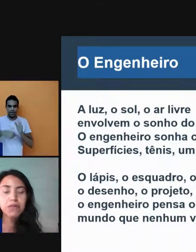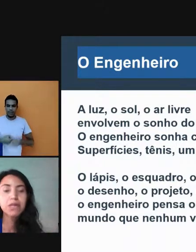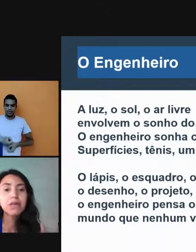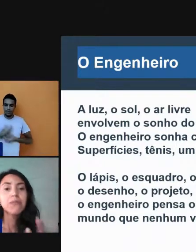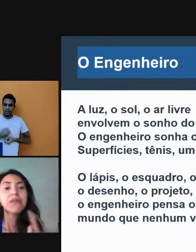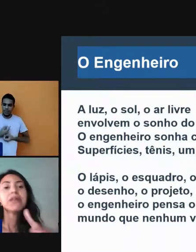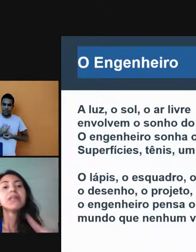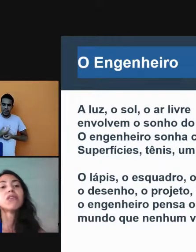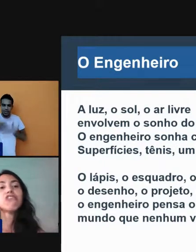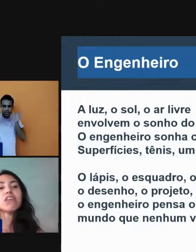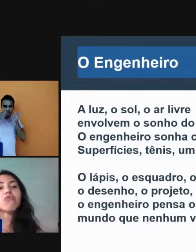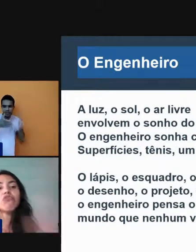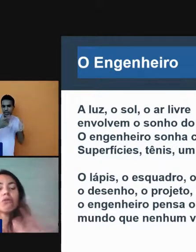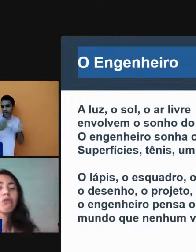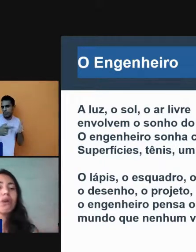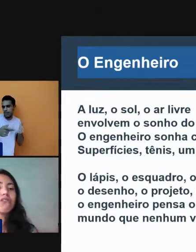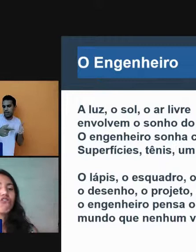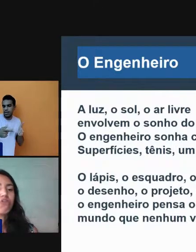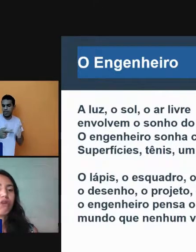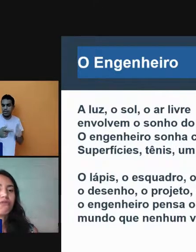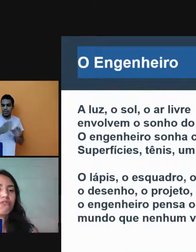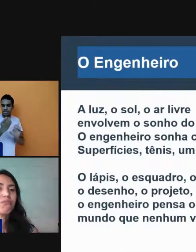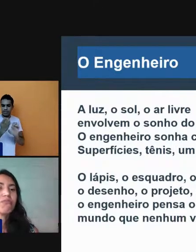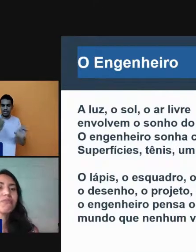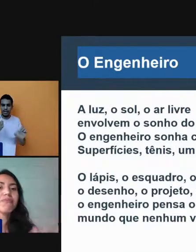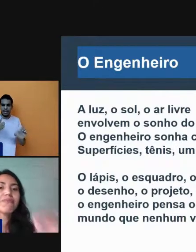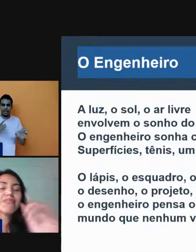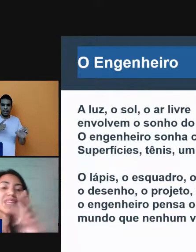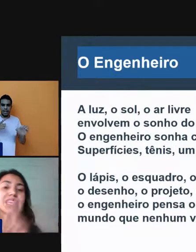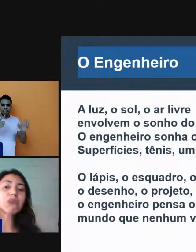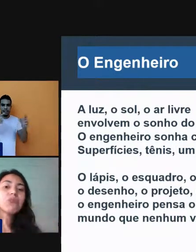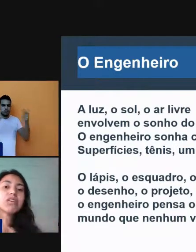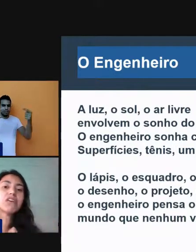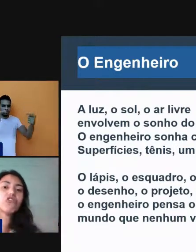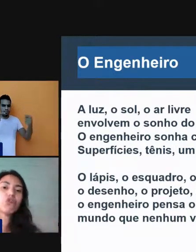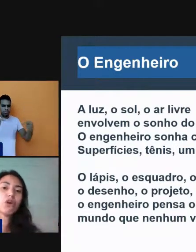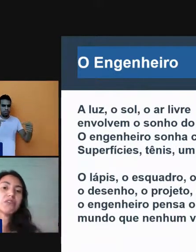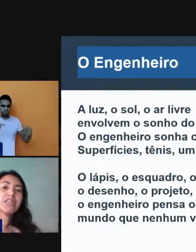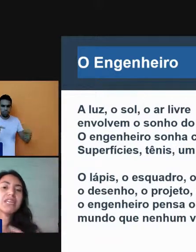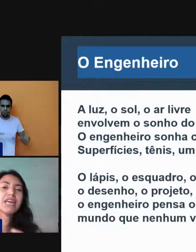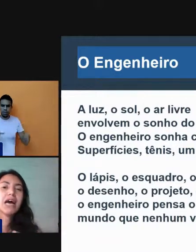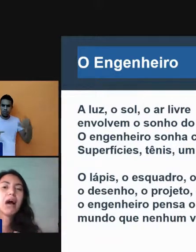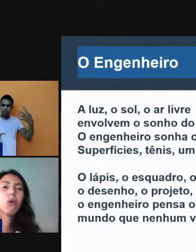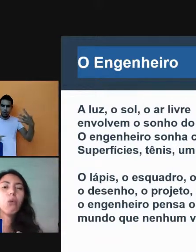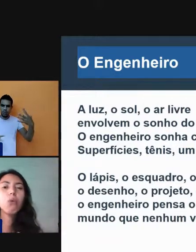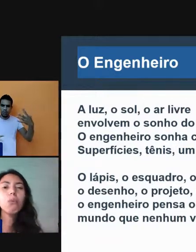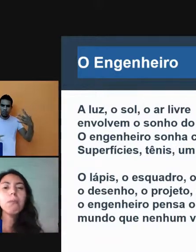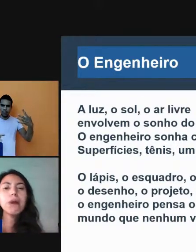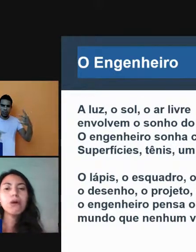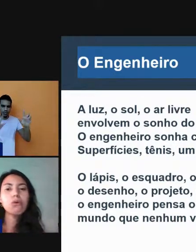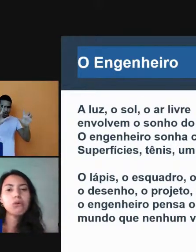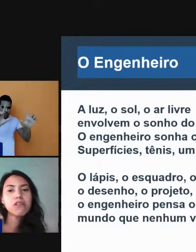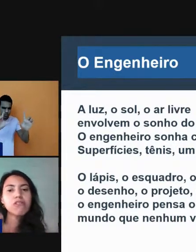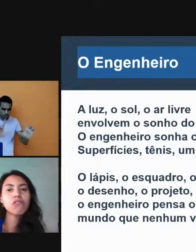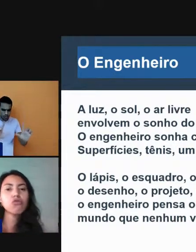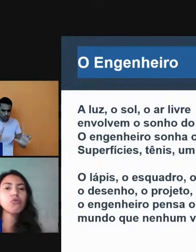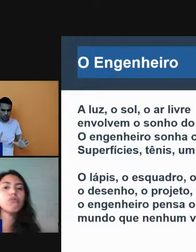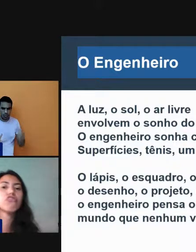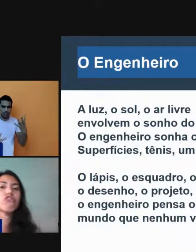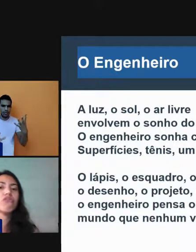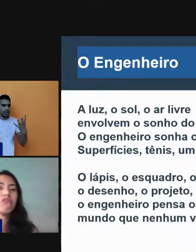especificamente. Nós temos 4 estrofes. Na única estrofe em que há alguma coisa